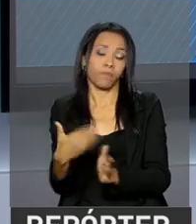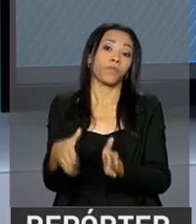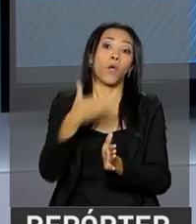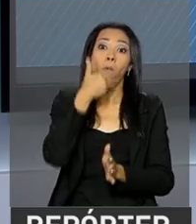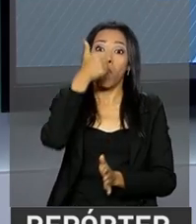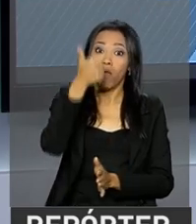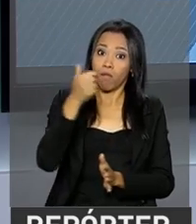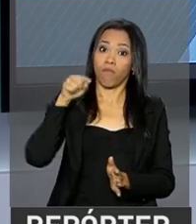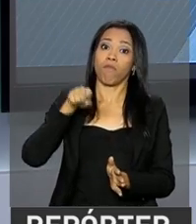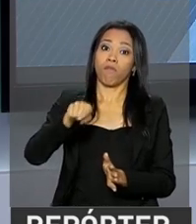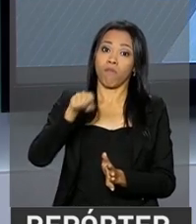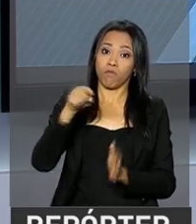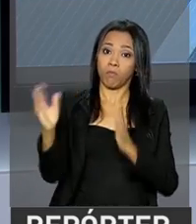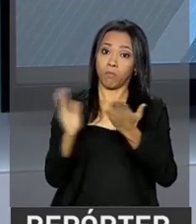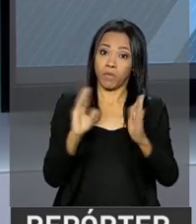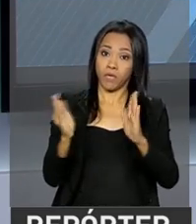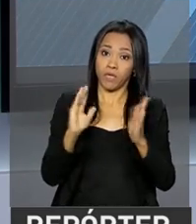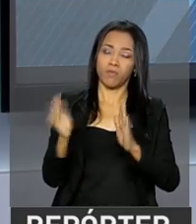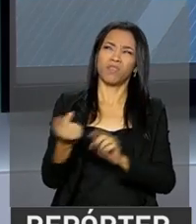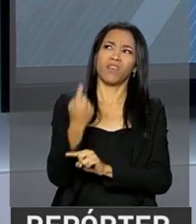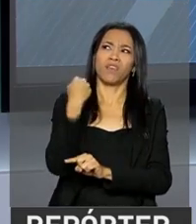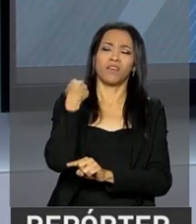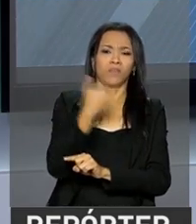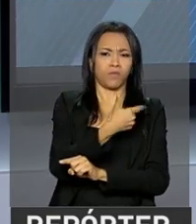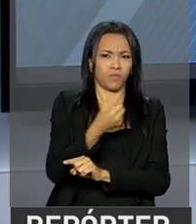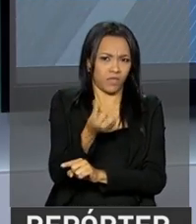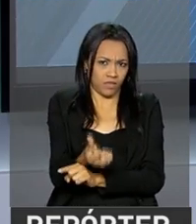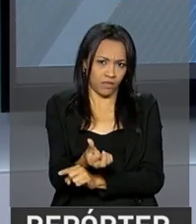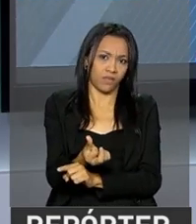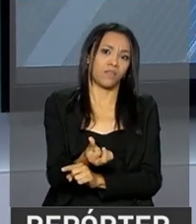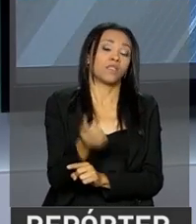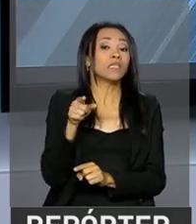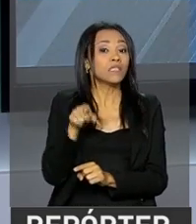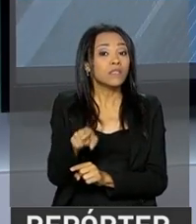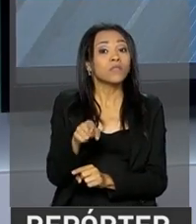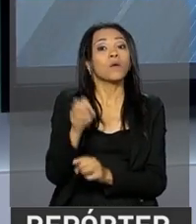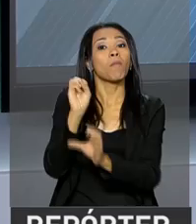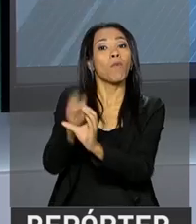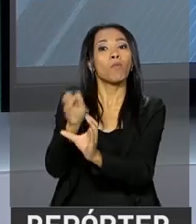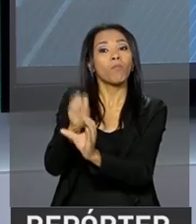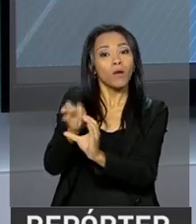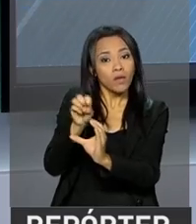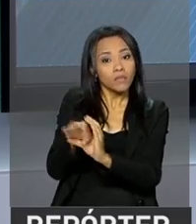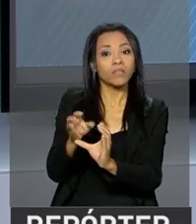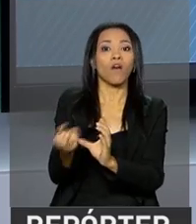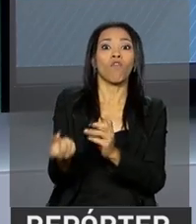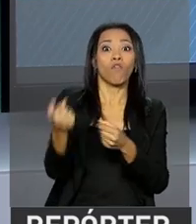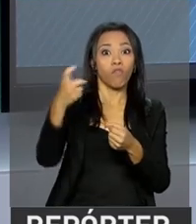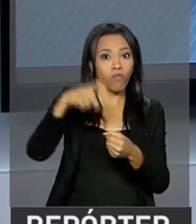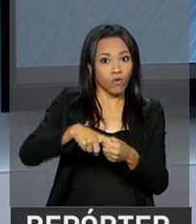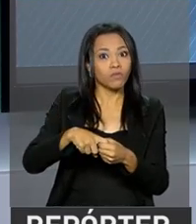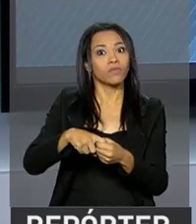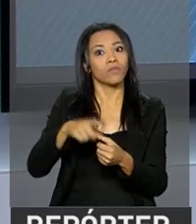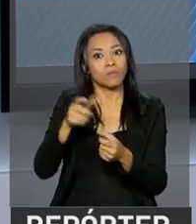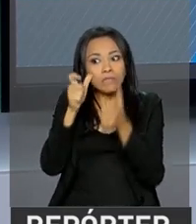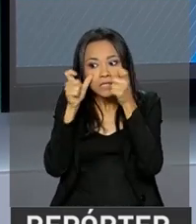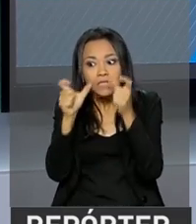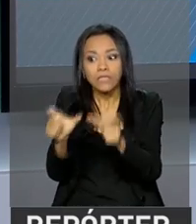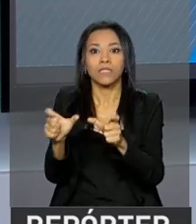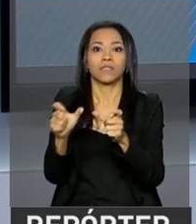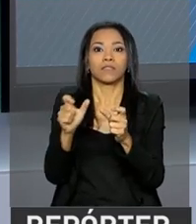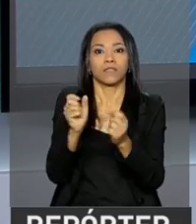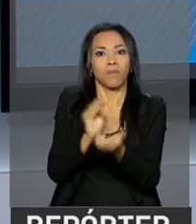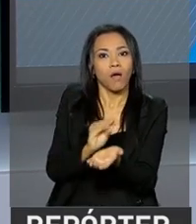melhor resultado para o período desde 2006 com isso a poupança voltou a ser um investimento mais